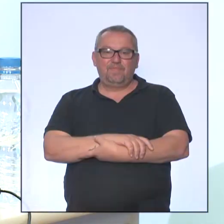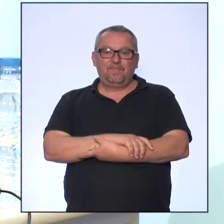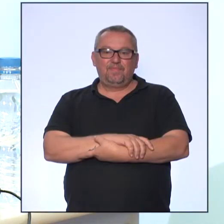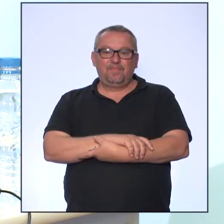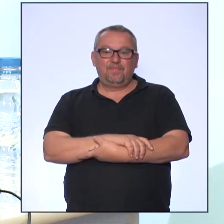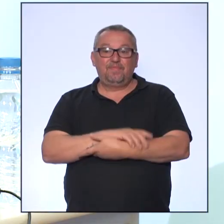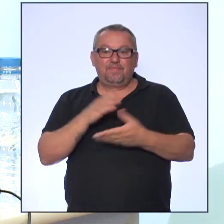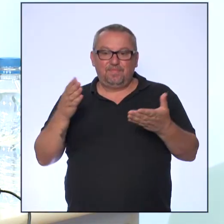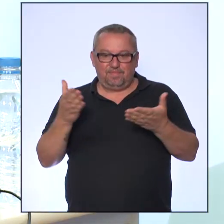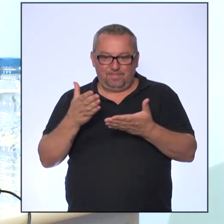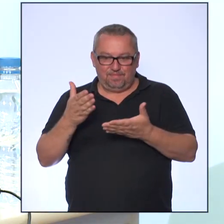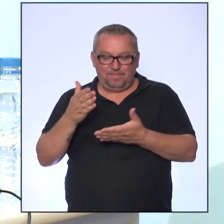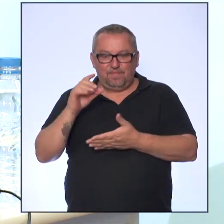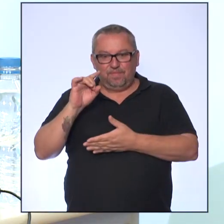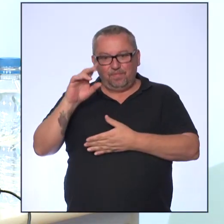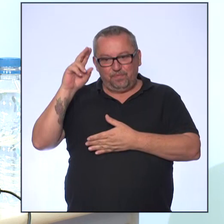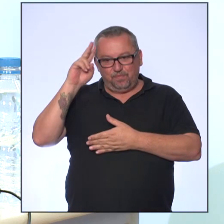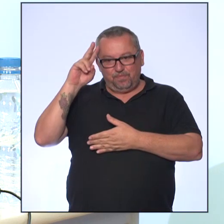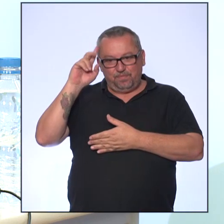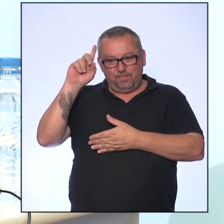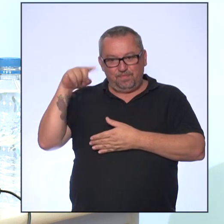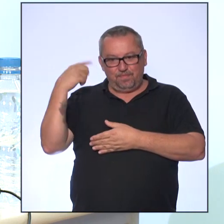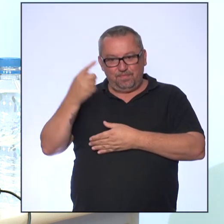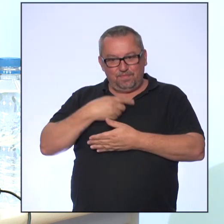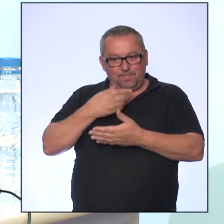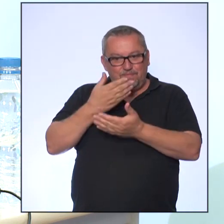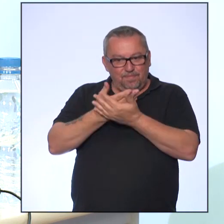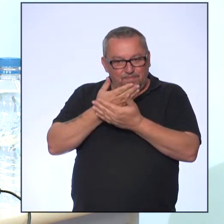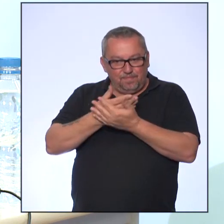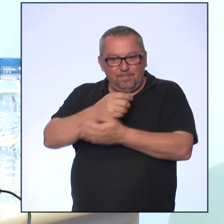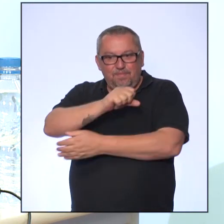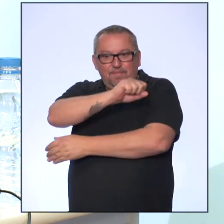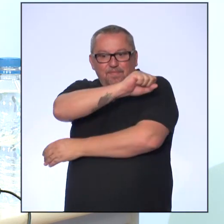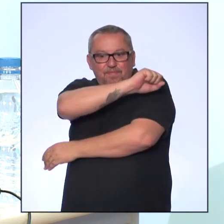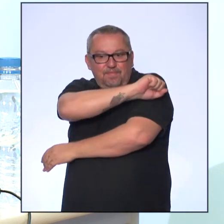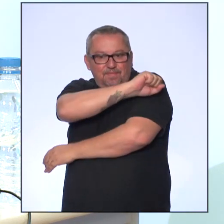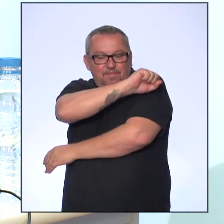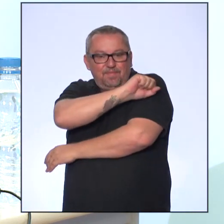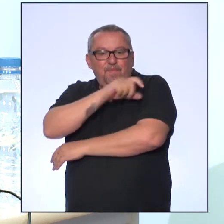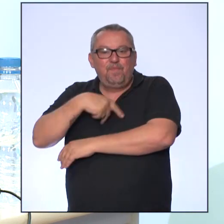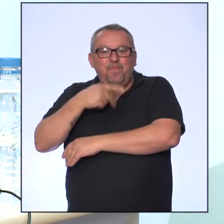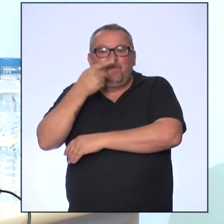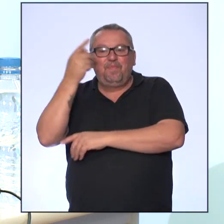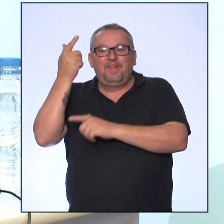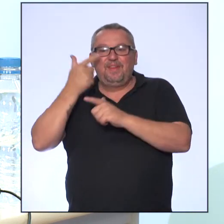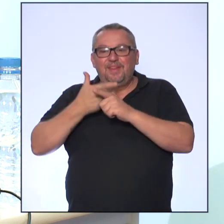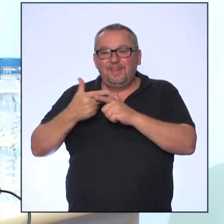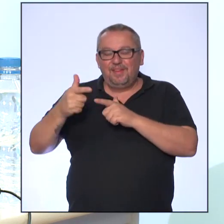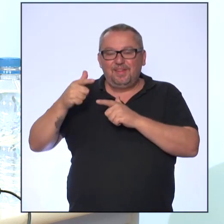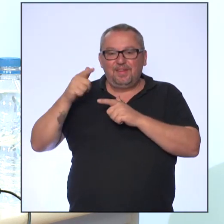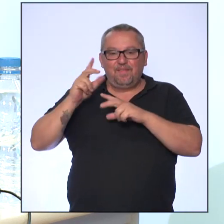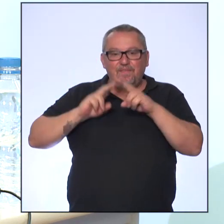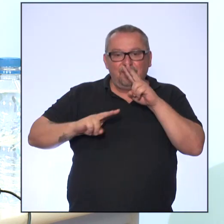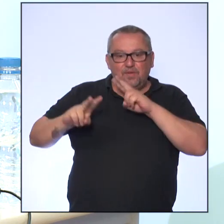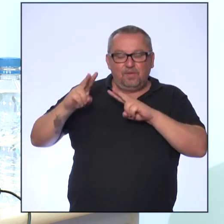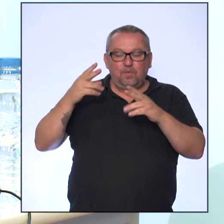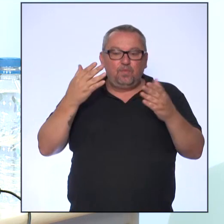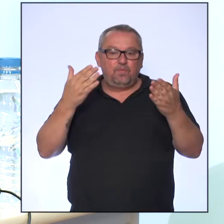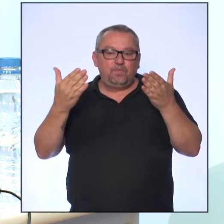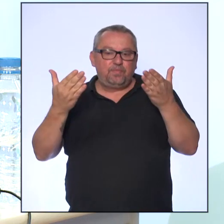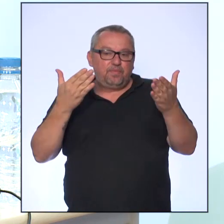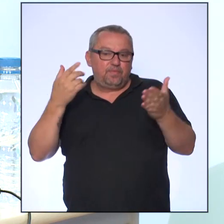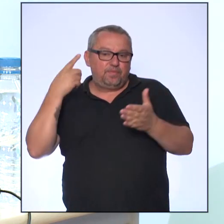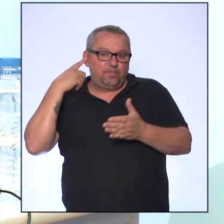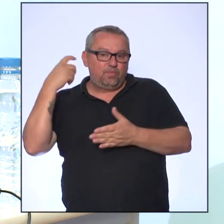Pessoal, só lembrando que nós estamos numa aula do oitavo ano, estamos falando sobre variações e parâmetros do som,